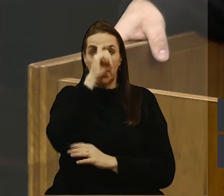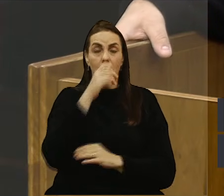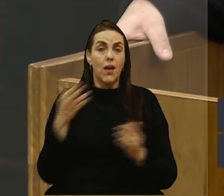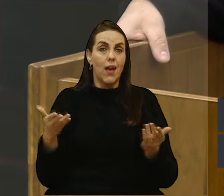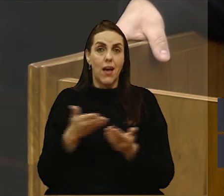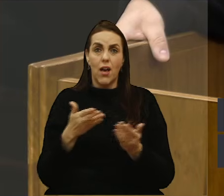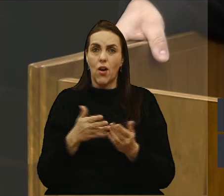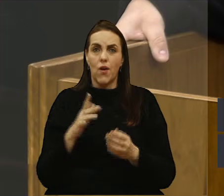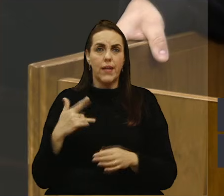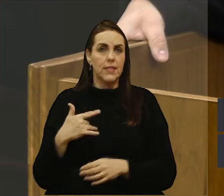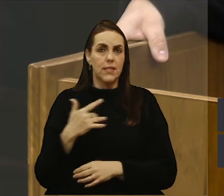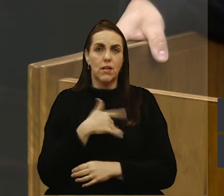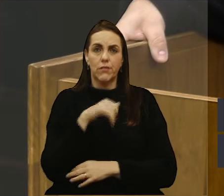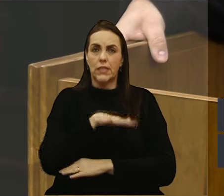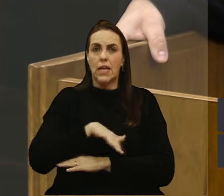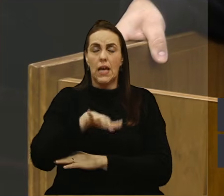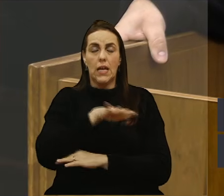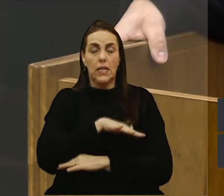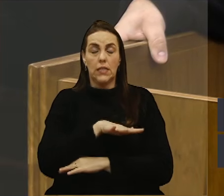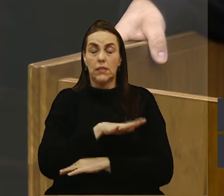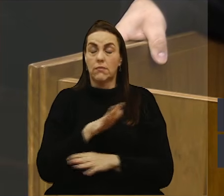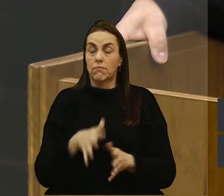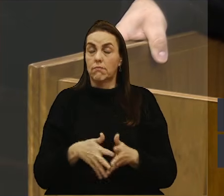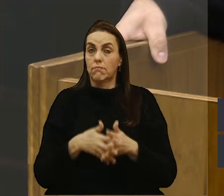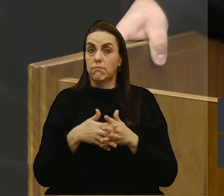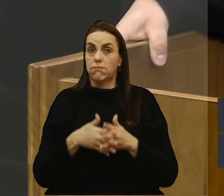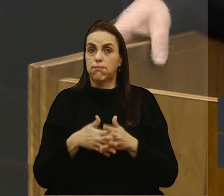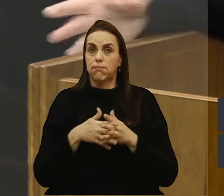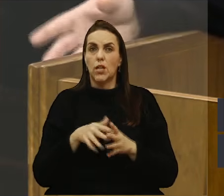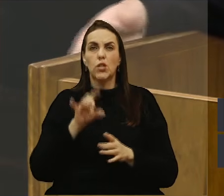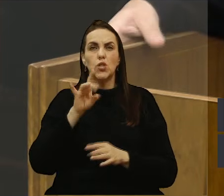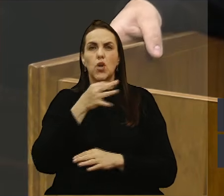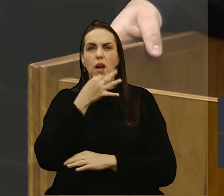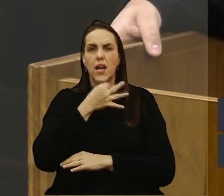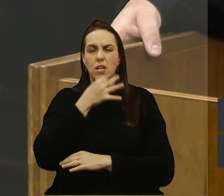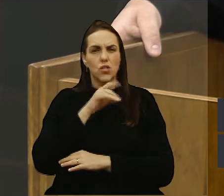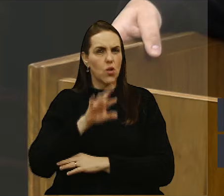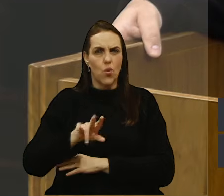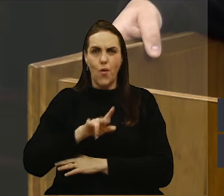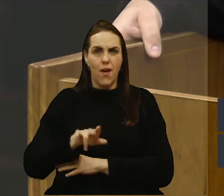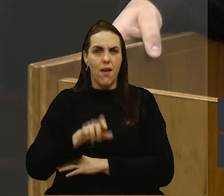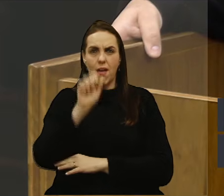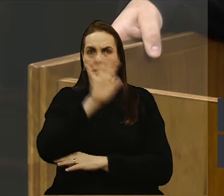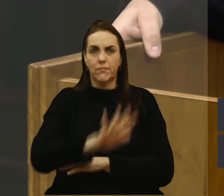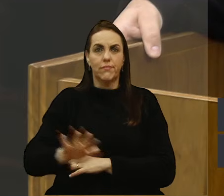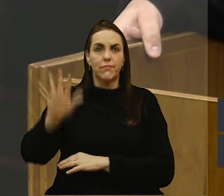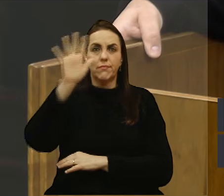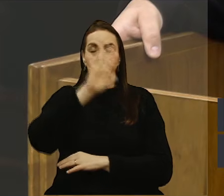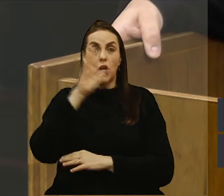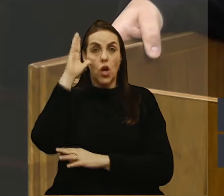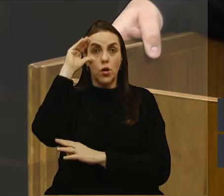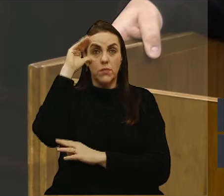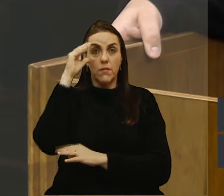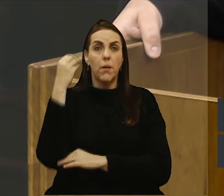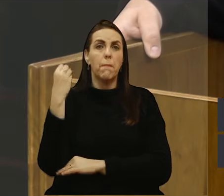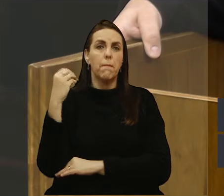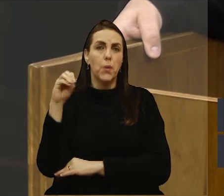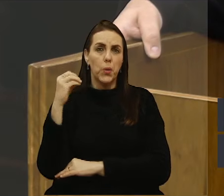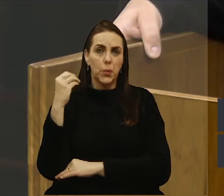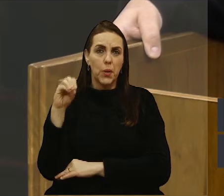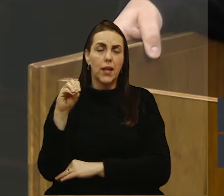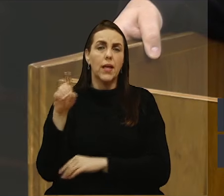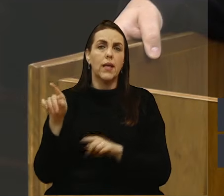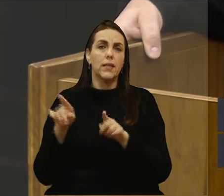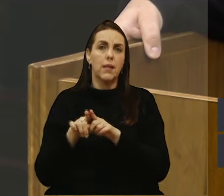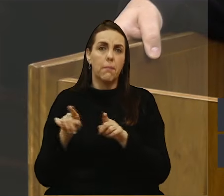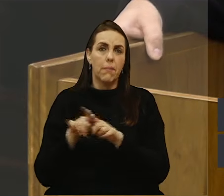estamos vivendo na nossa saúde, que não é somente aqui em Caxias esse cenário. Nós estamos observando em Porto Alegre, nós estamos observando